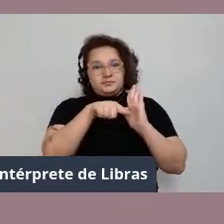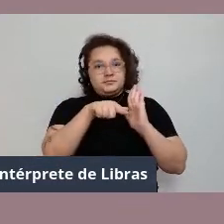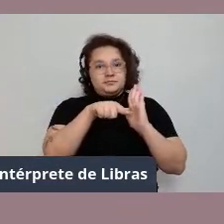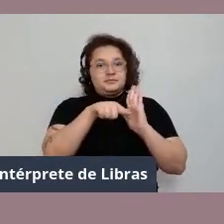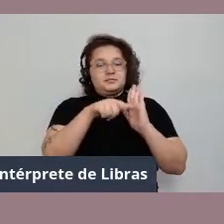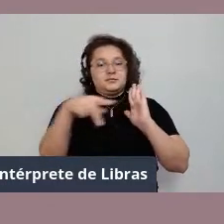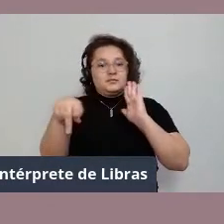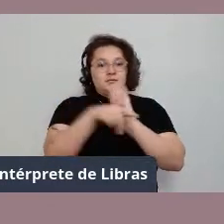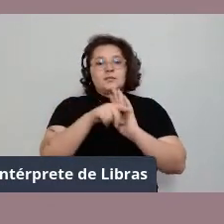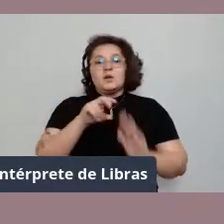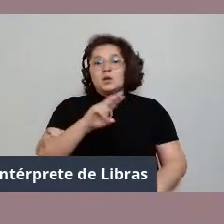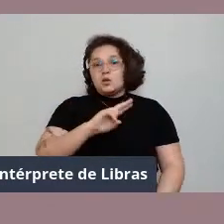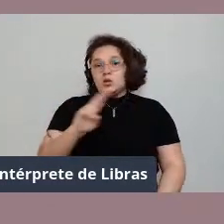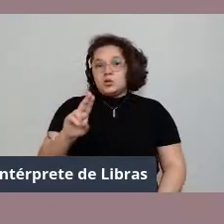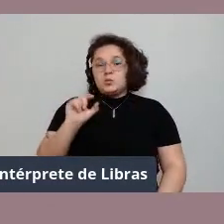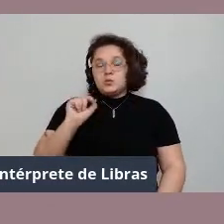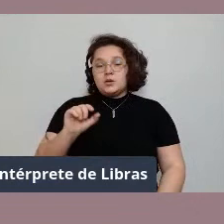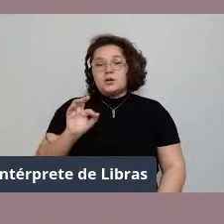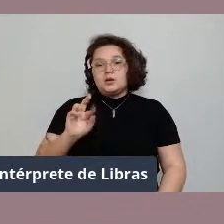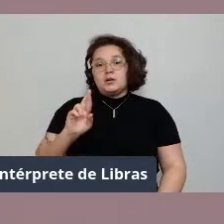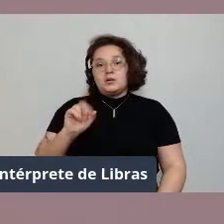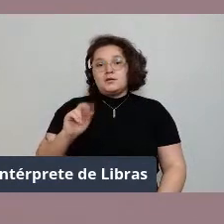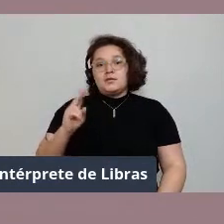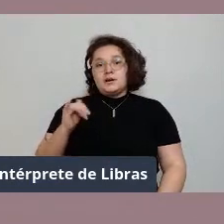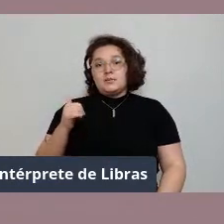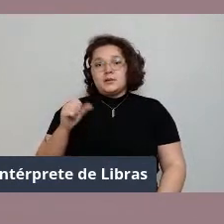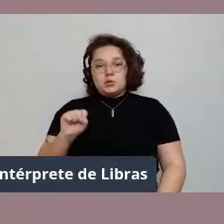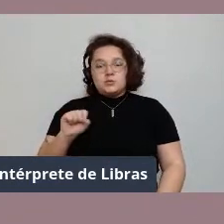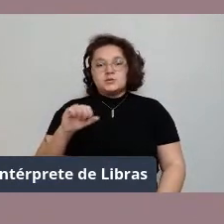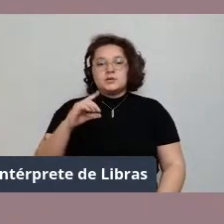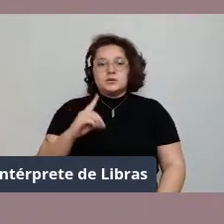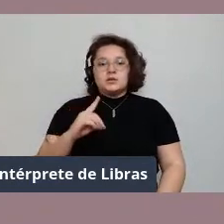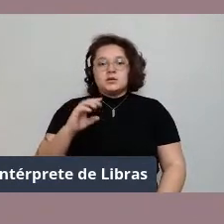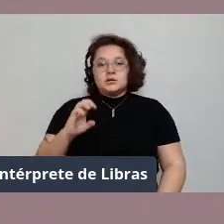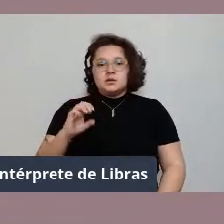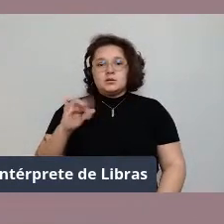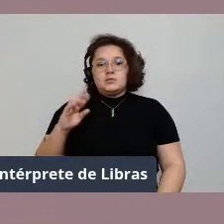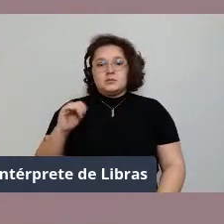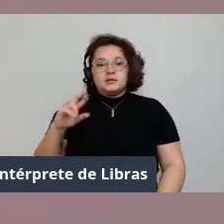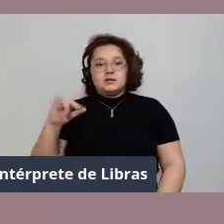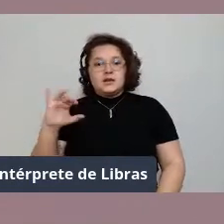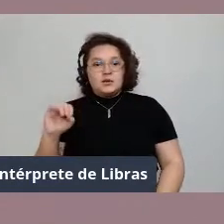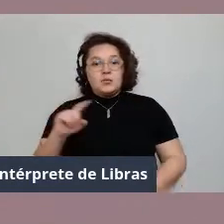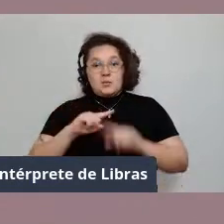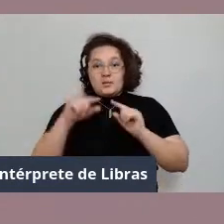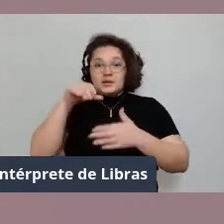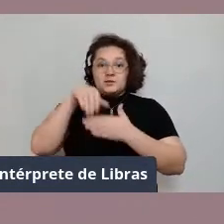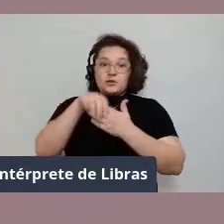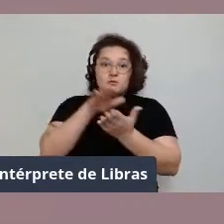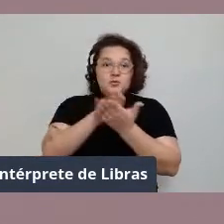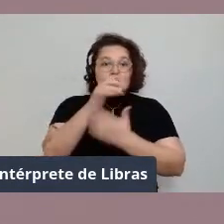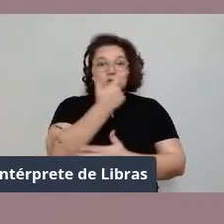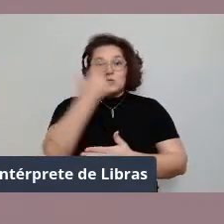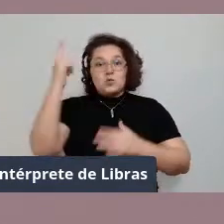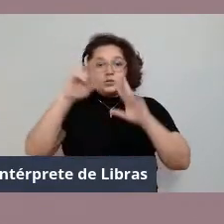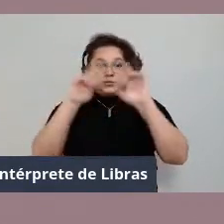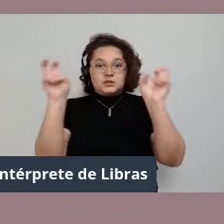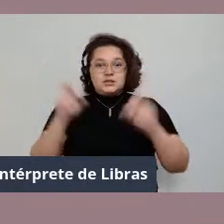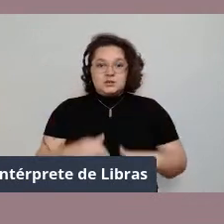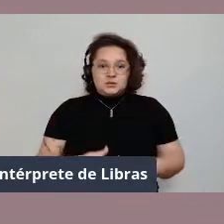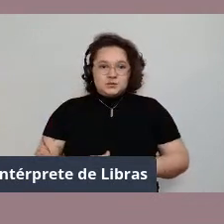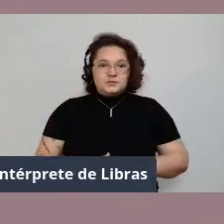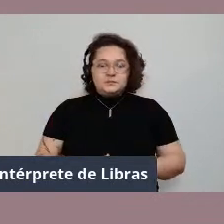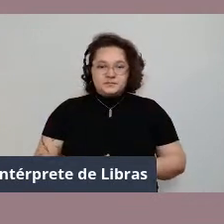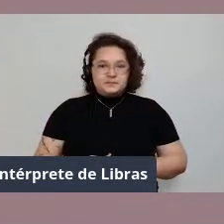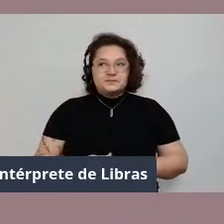chamei de Fragmentos de Mistério, e foi publicado com outro nome, esse que ele disse aí, que eu já